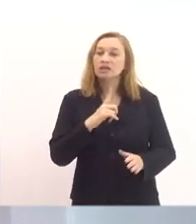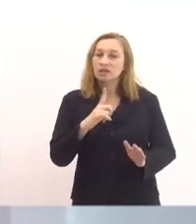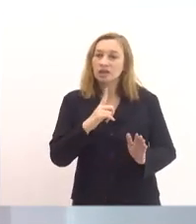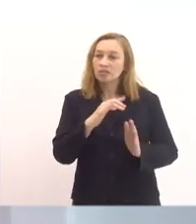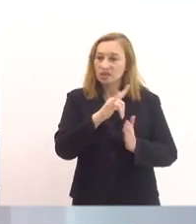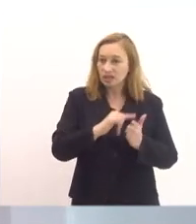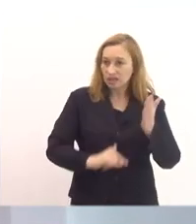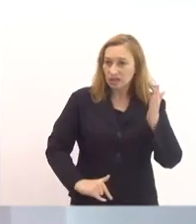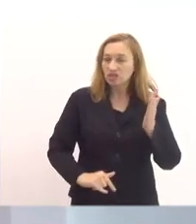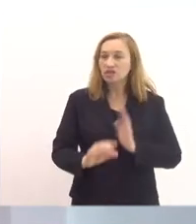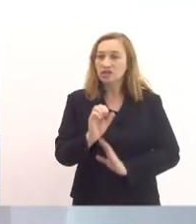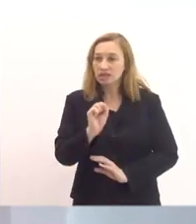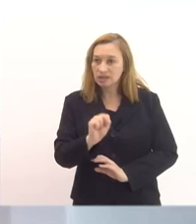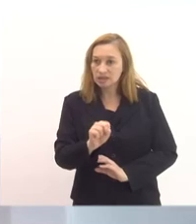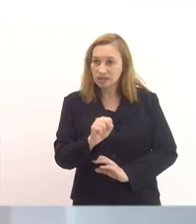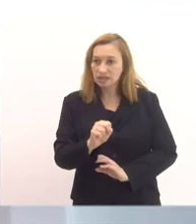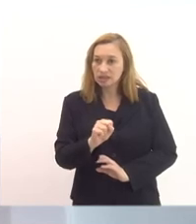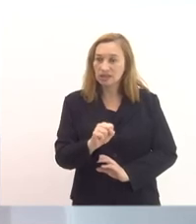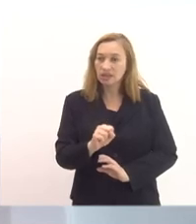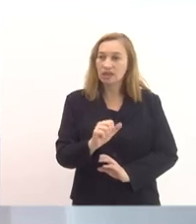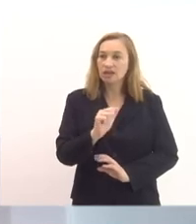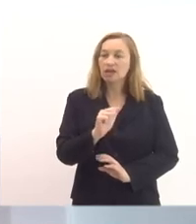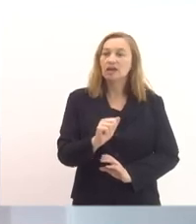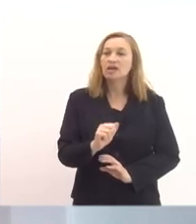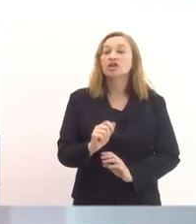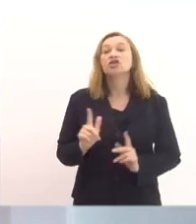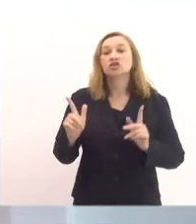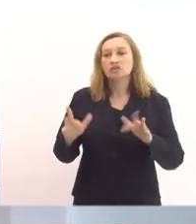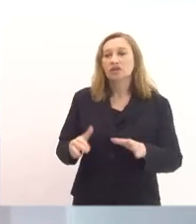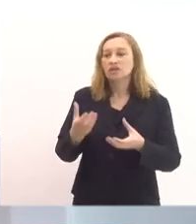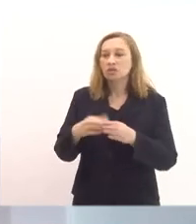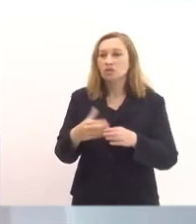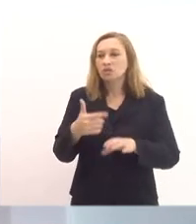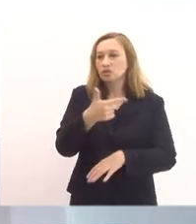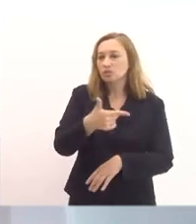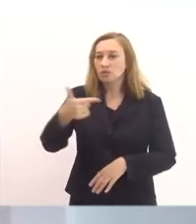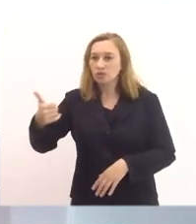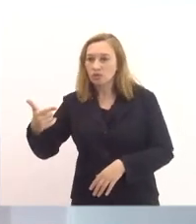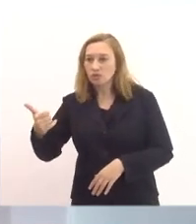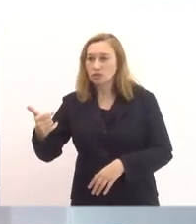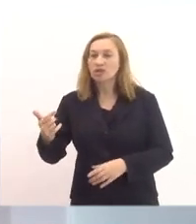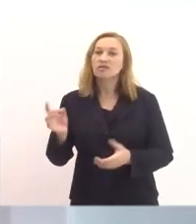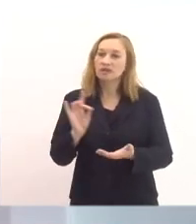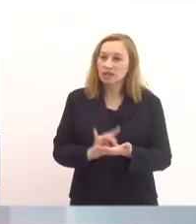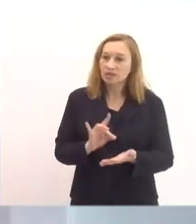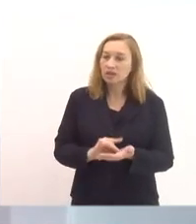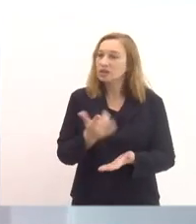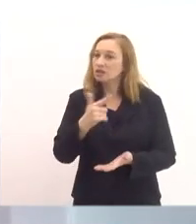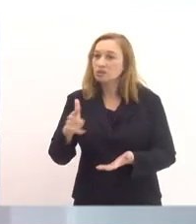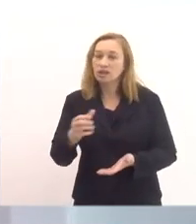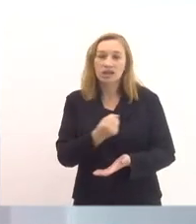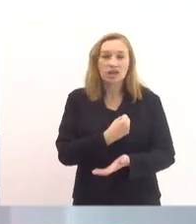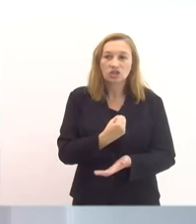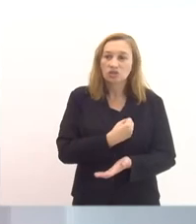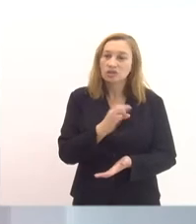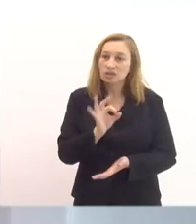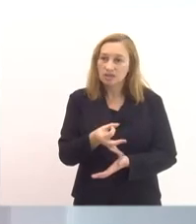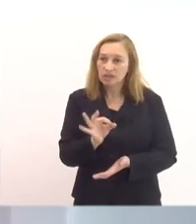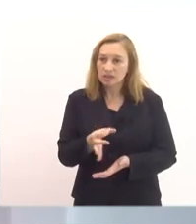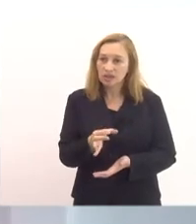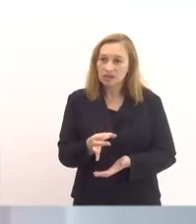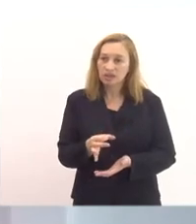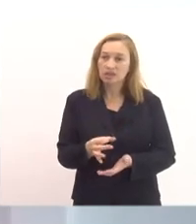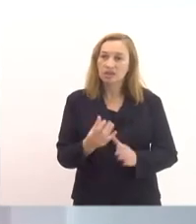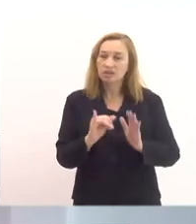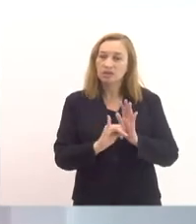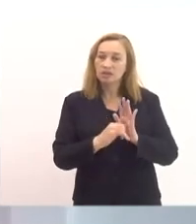alfabética, daria para manobrar, diferente do concurso de 2012, que realmente não tem sequer as notas publicadas